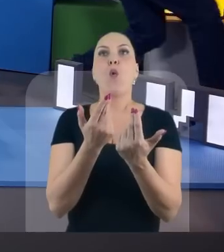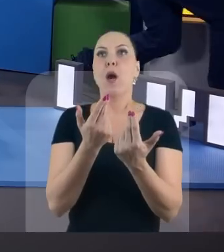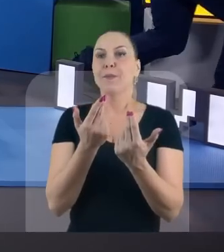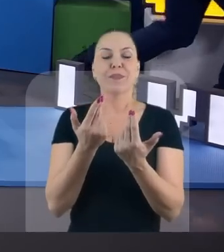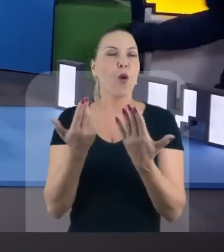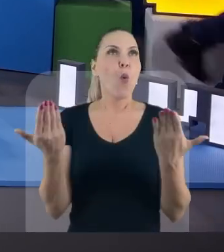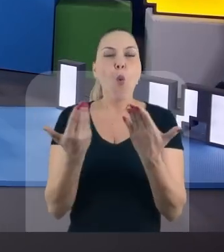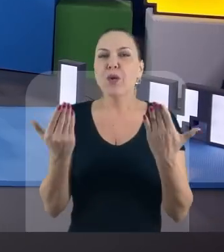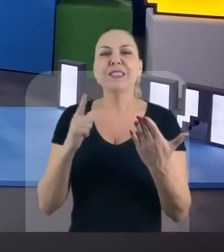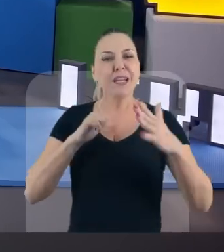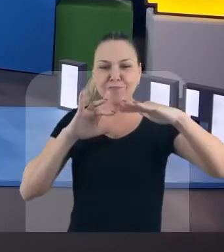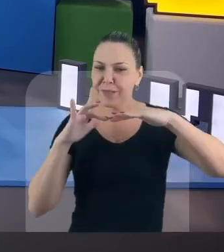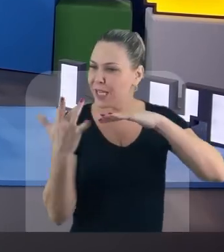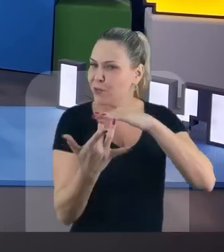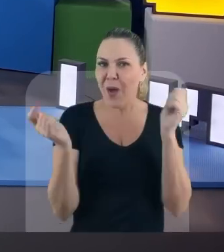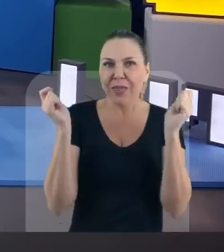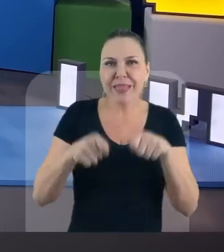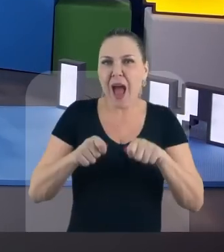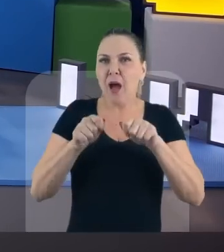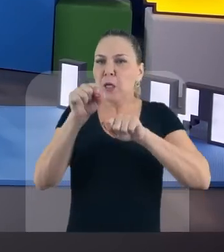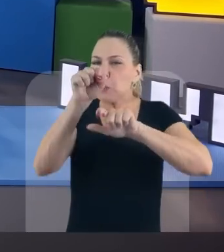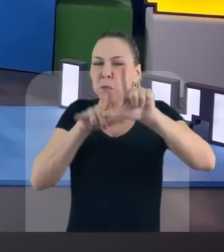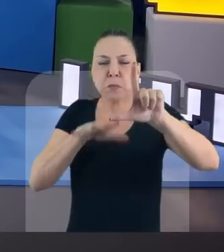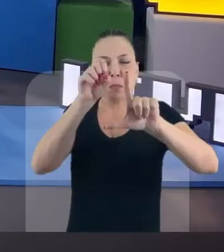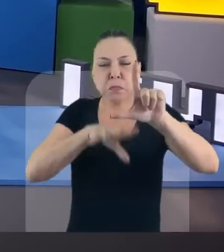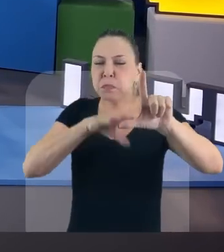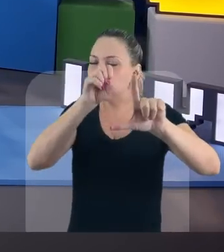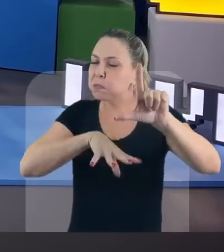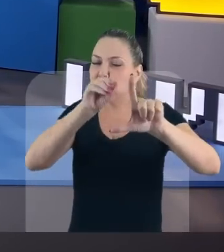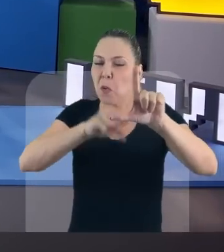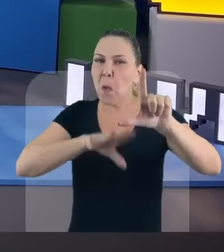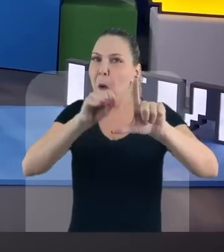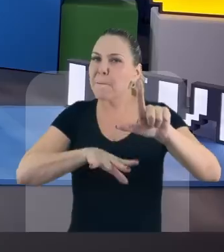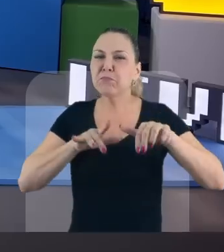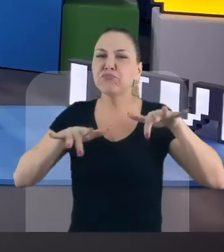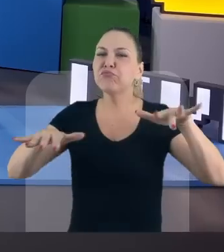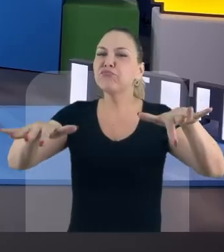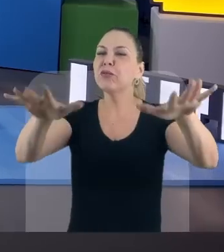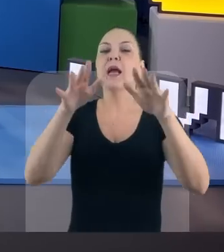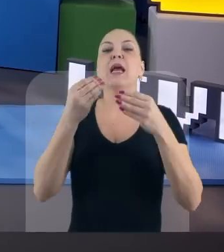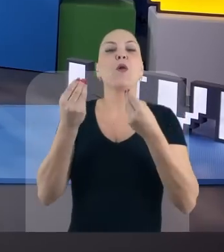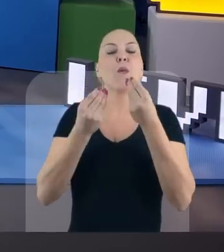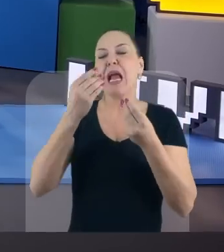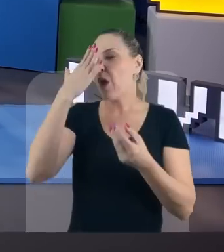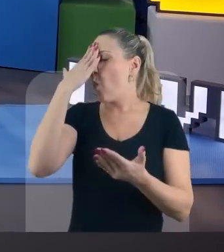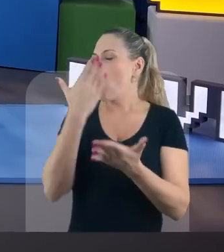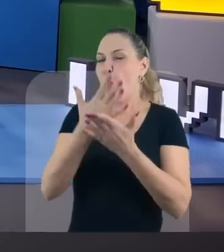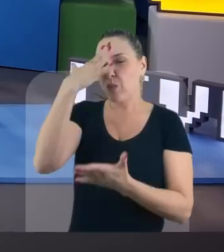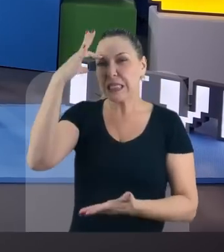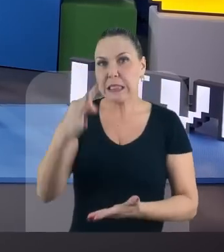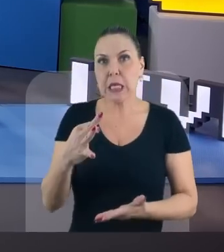a plataforma que a gente tem é muito maior do que antes era possível. Então, se todo mundo juntar, a gente vai fazer a diferença, certeza. 2018 para